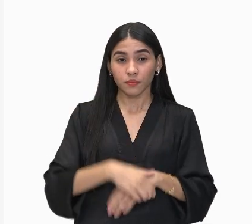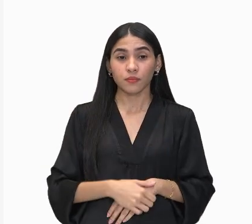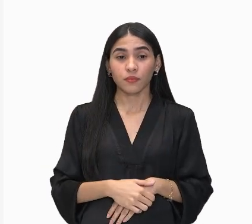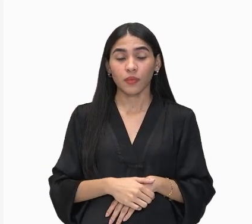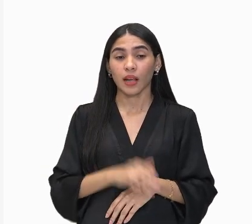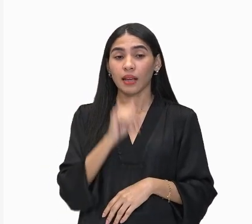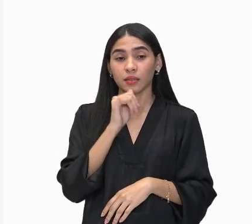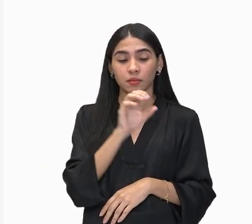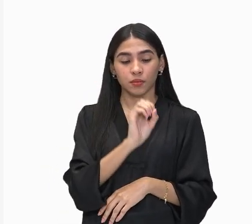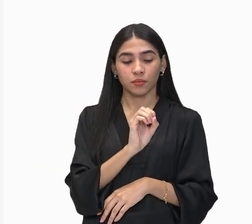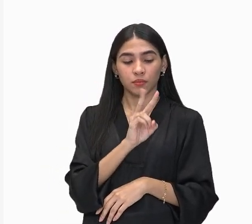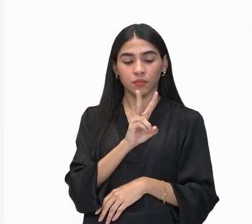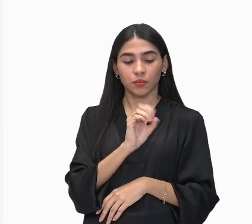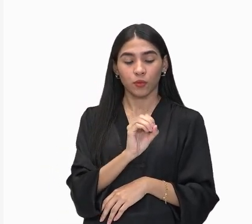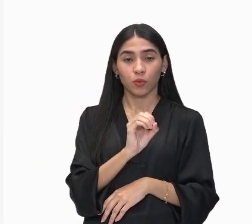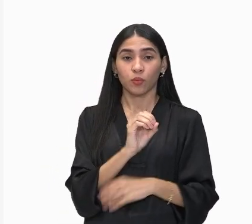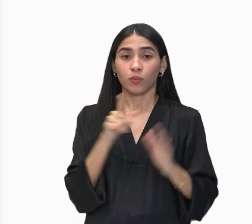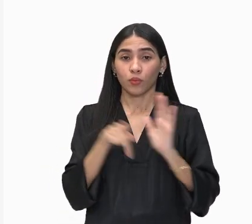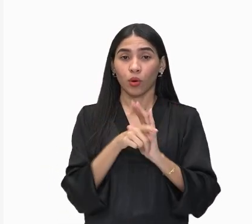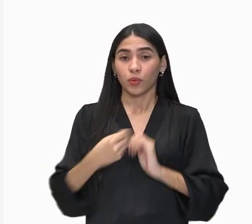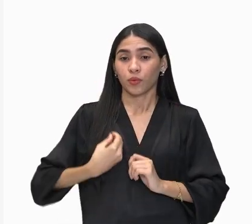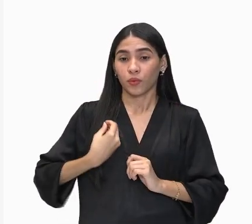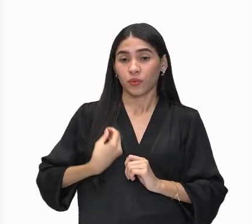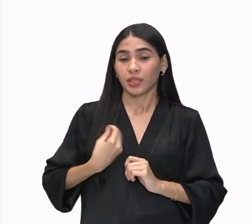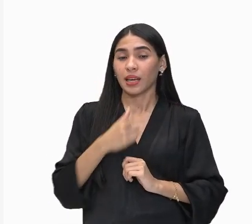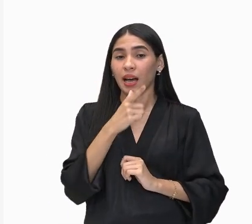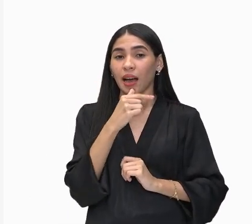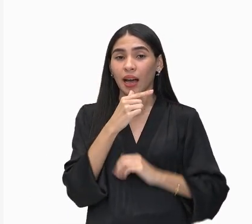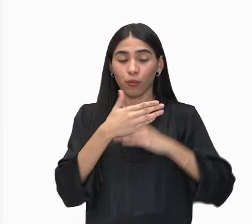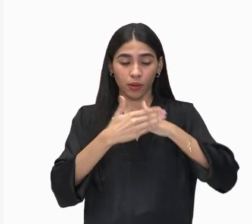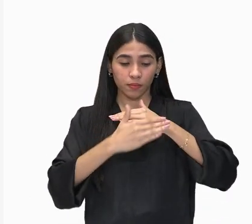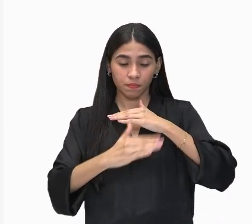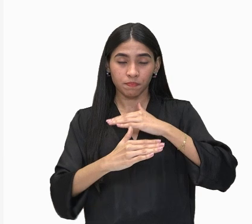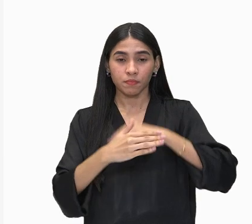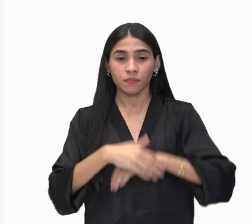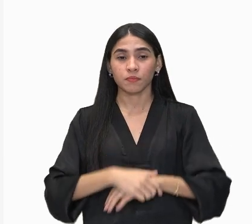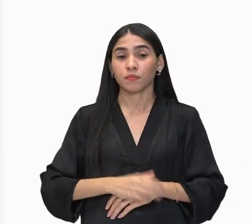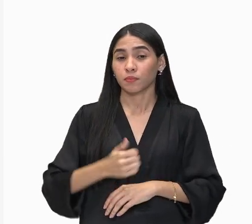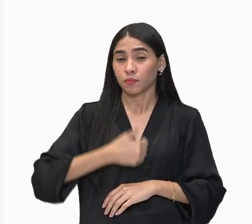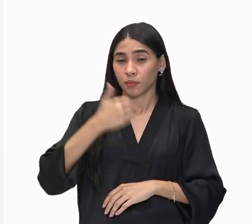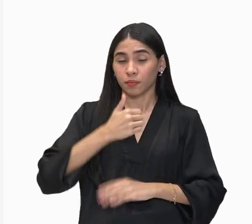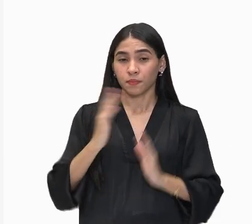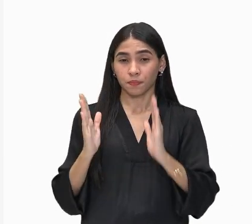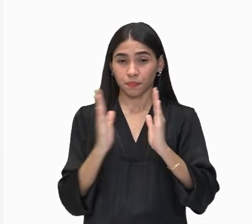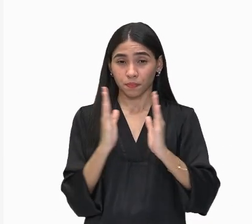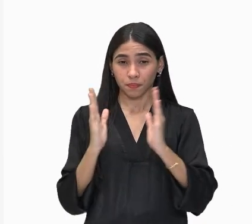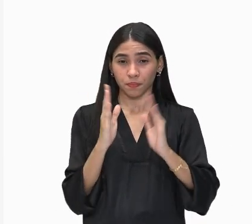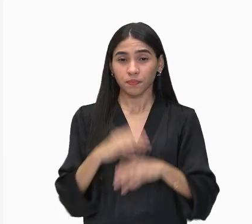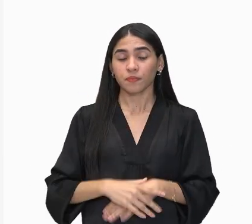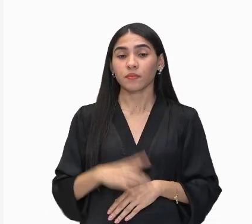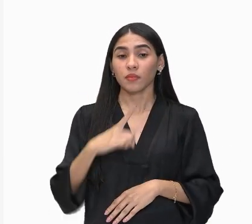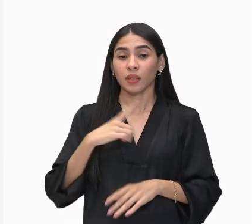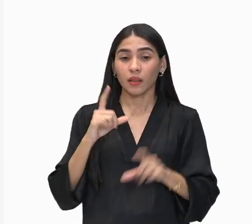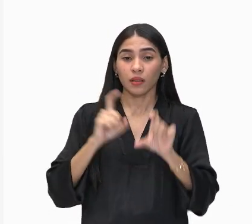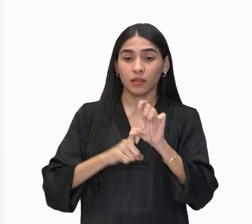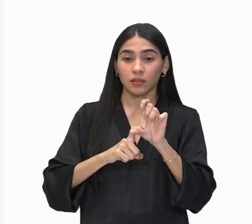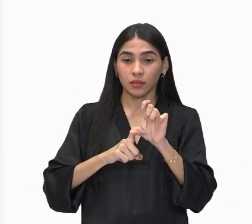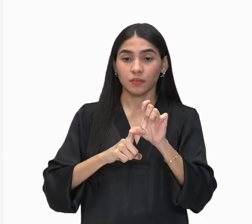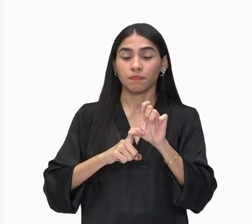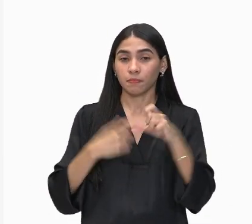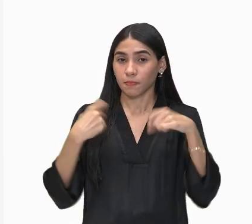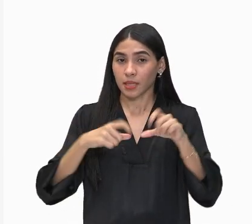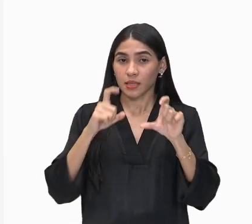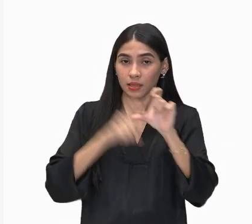ovo, que é aquático, com desenvolvimento larval. Esse é um primeiro momento que eles têm uma dependência da